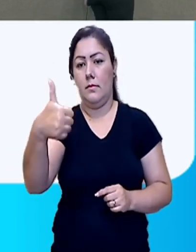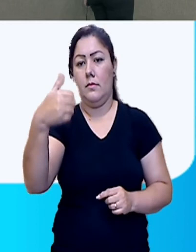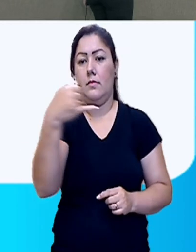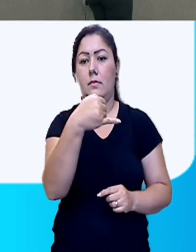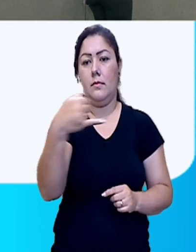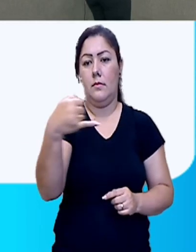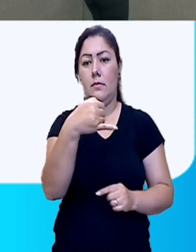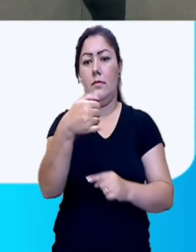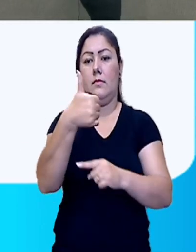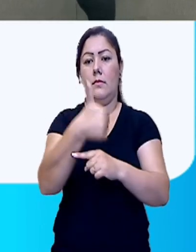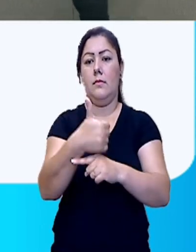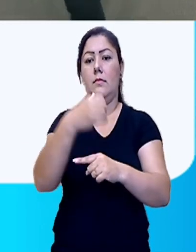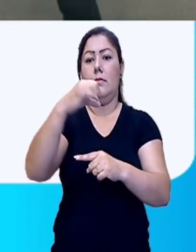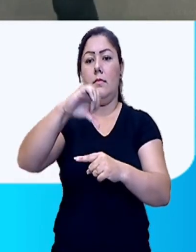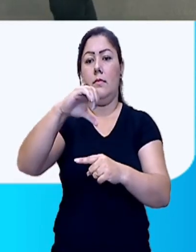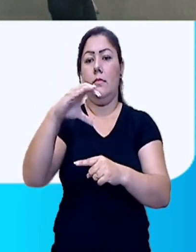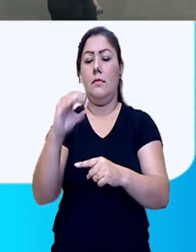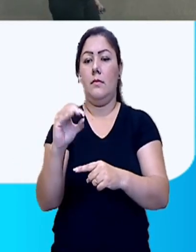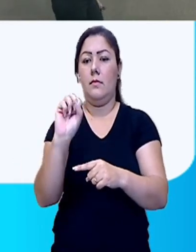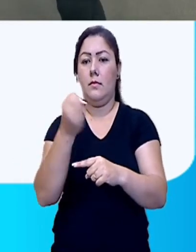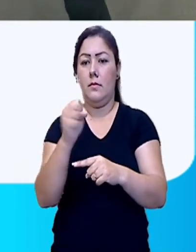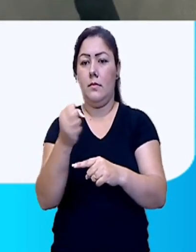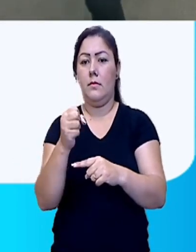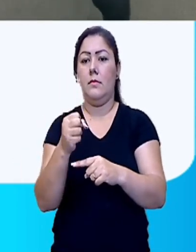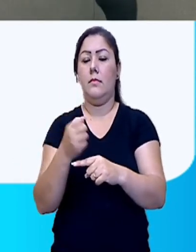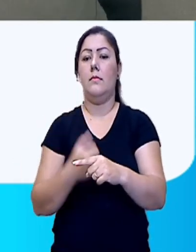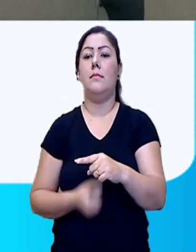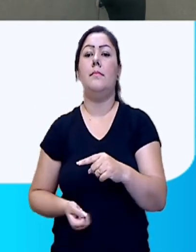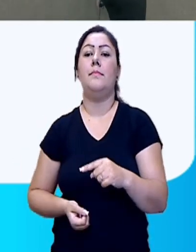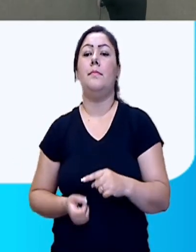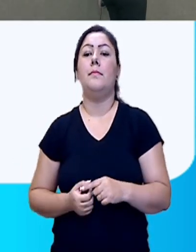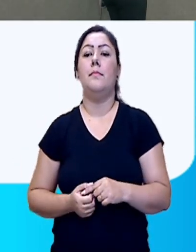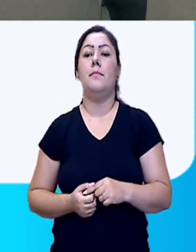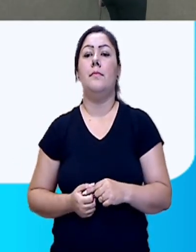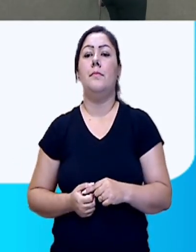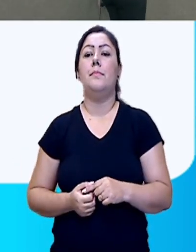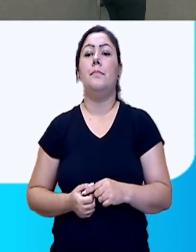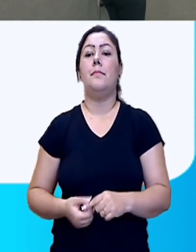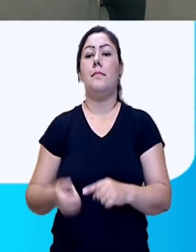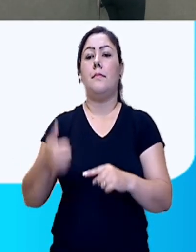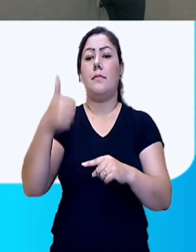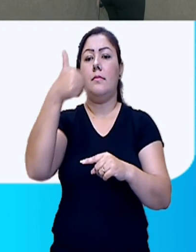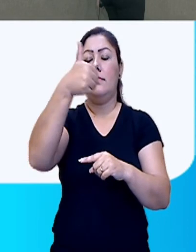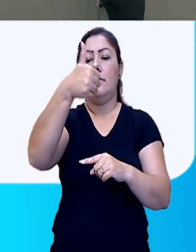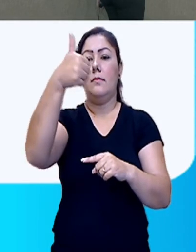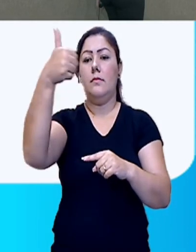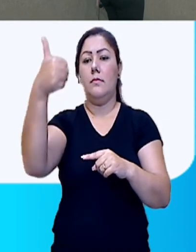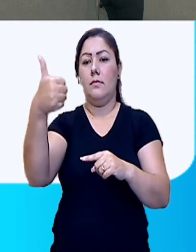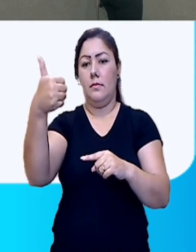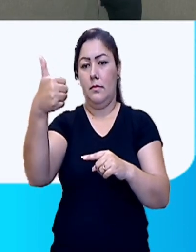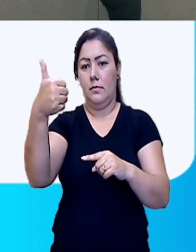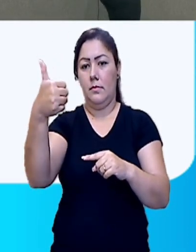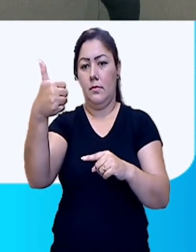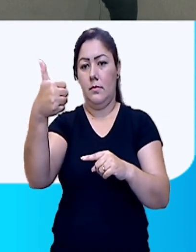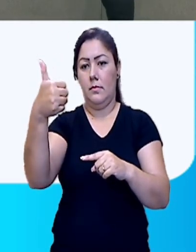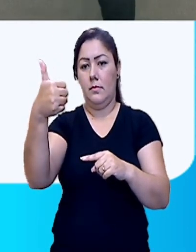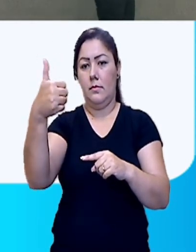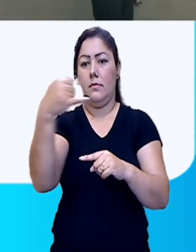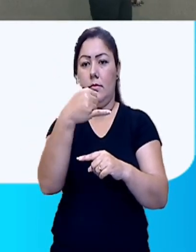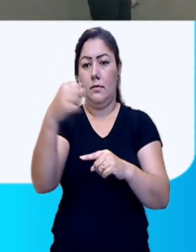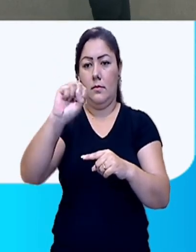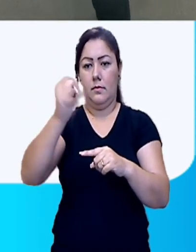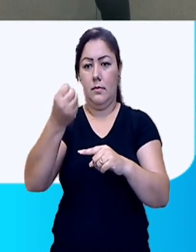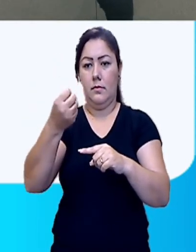1.908. Olha, 11, 1 não posso tirar 8, então vai ficar 11 e aqui vai ficar 8.